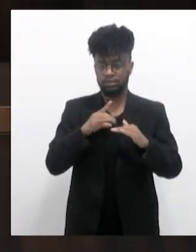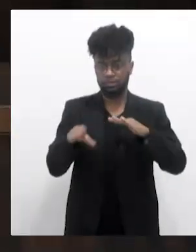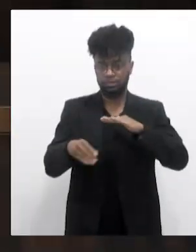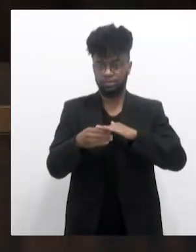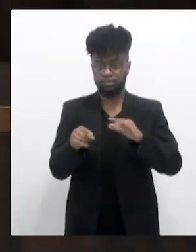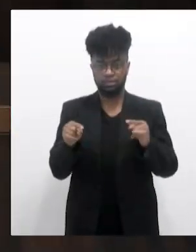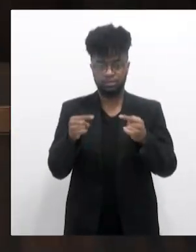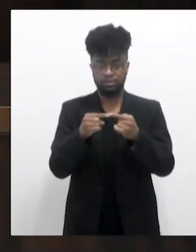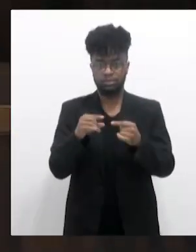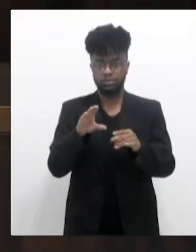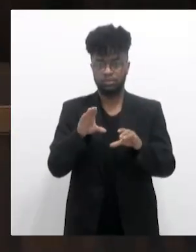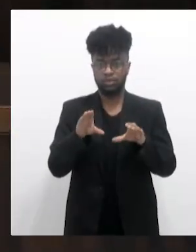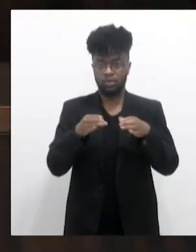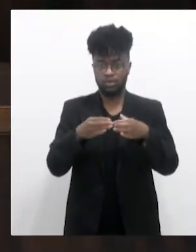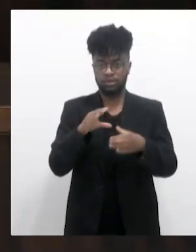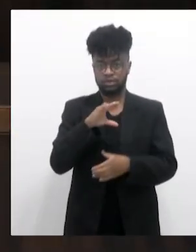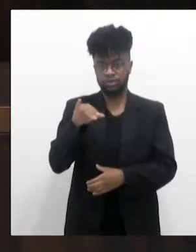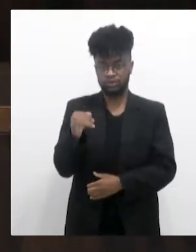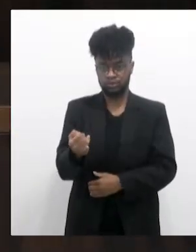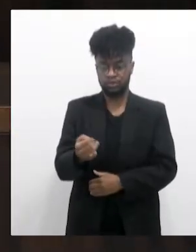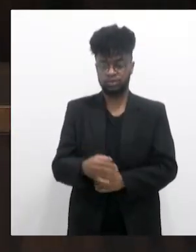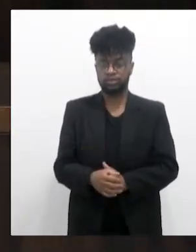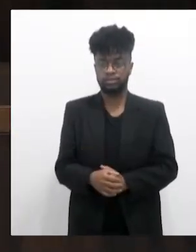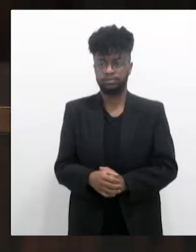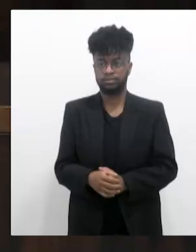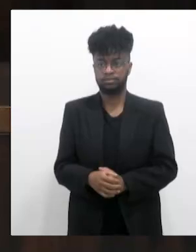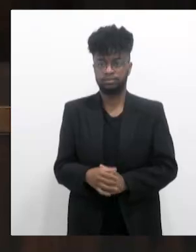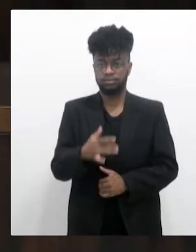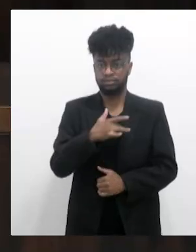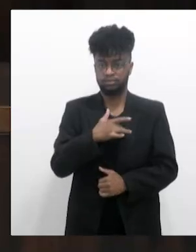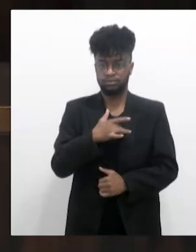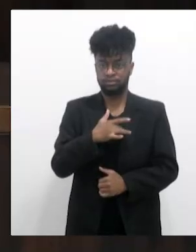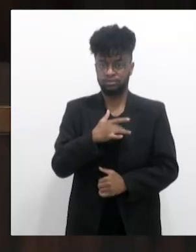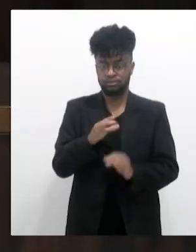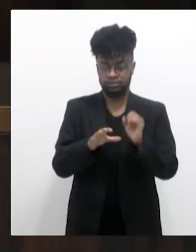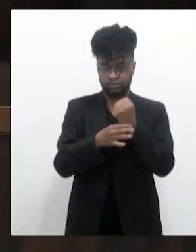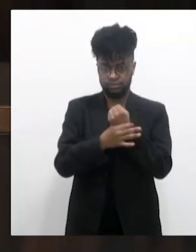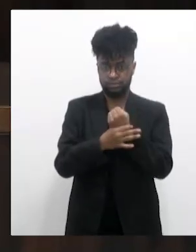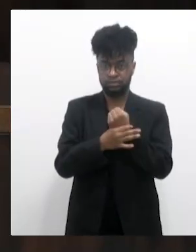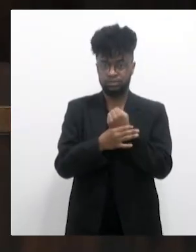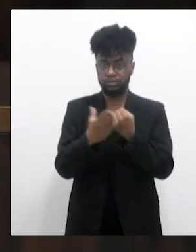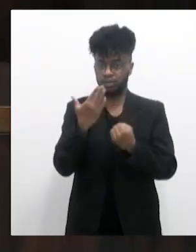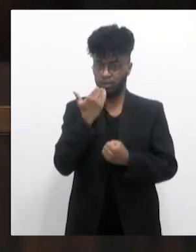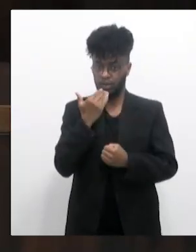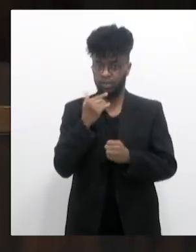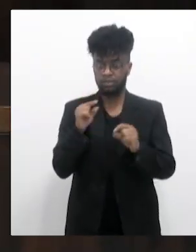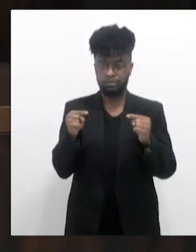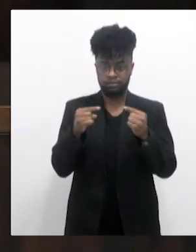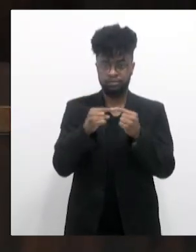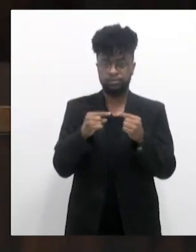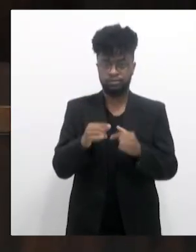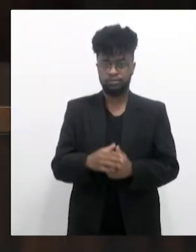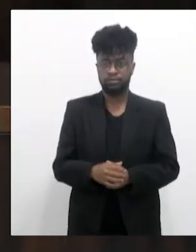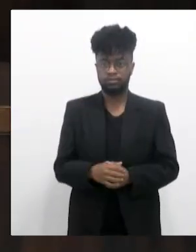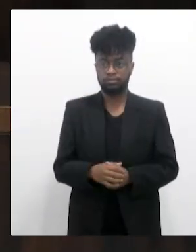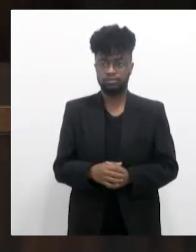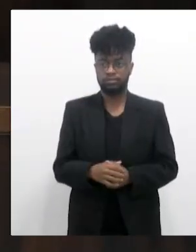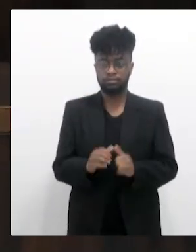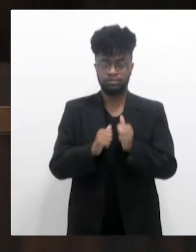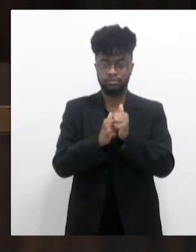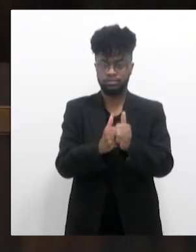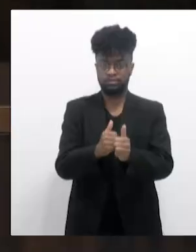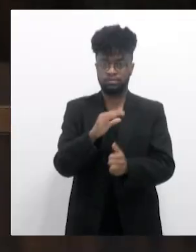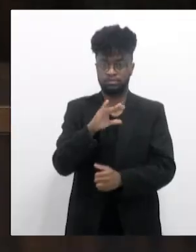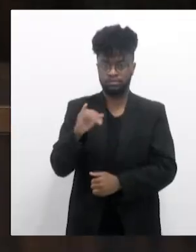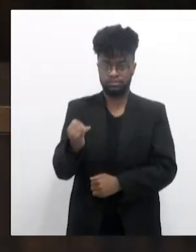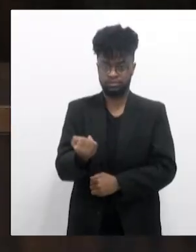da Comissão de Constituição e Justiça. De saúde, de segurança alimentar favorável, com as emendas da